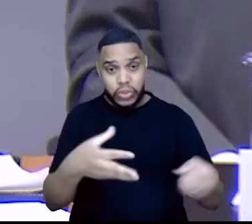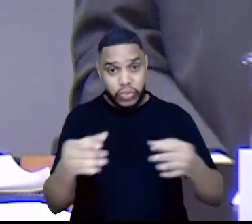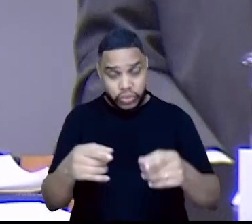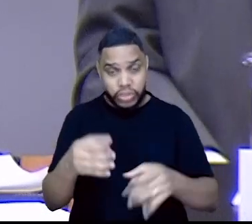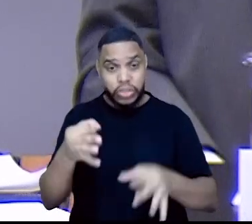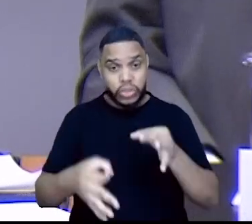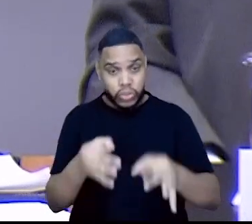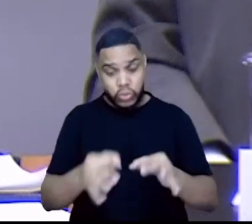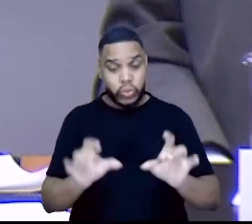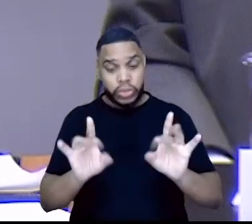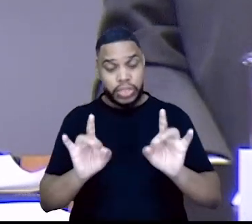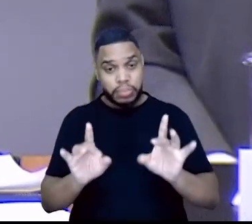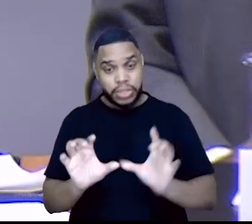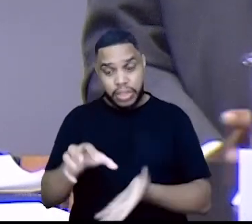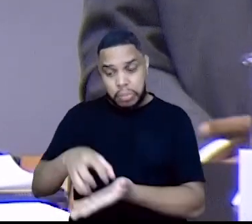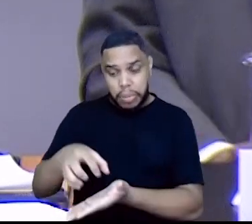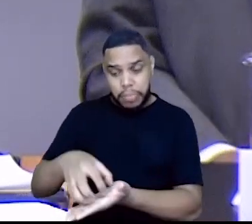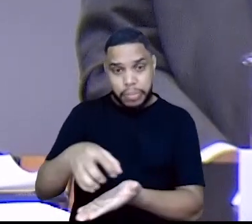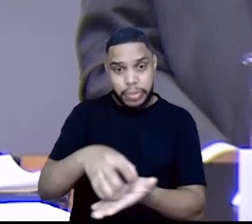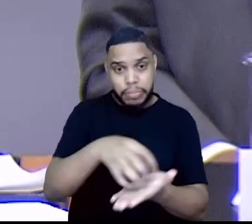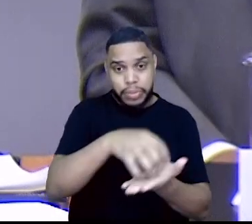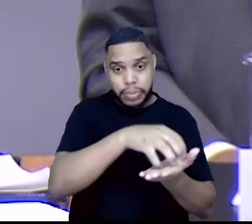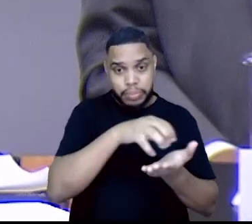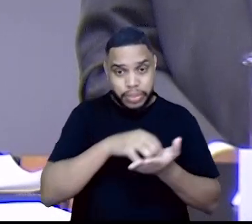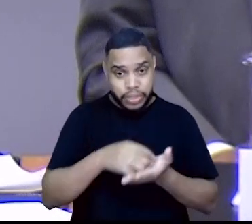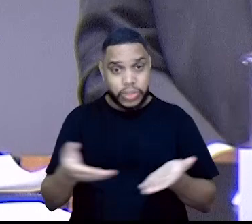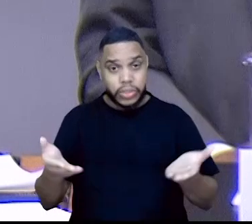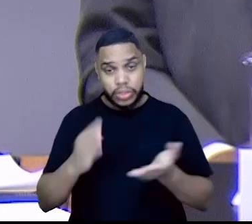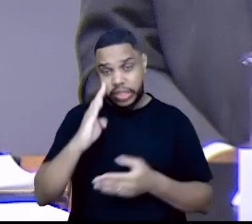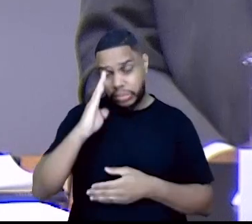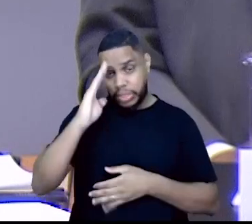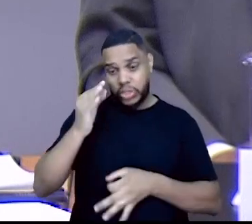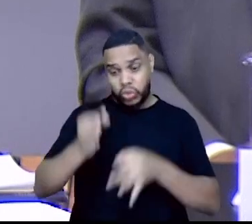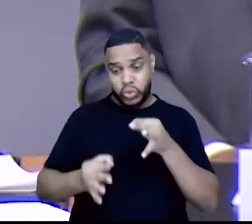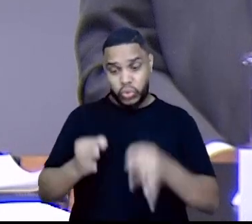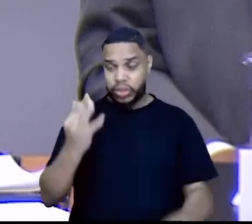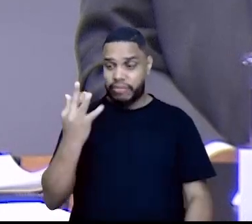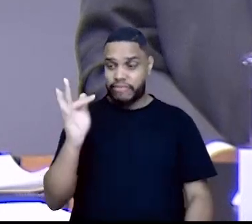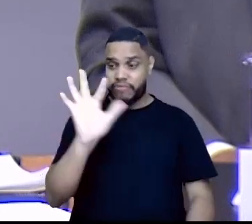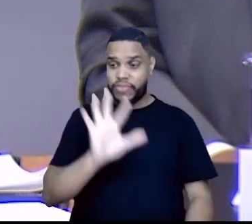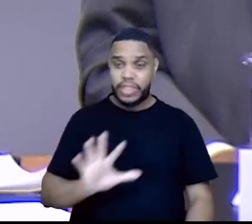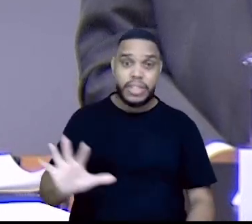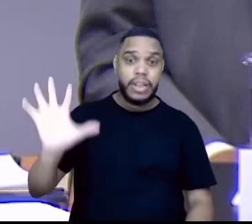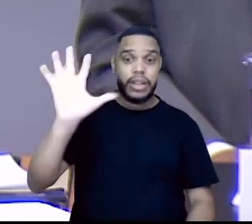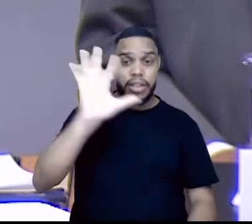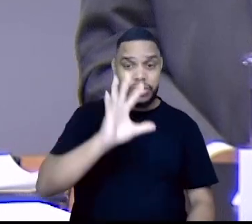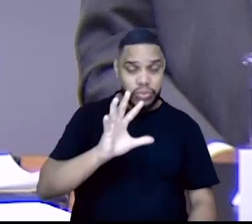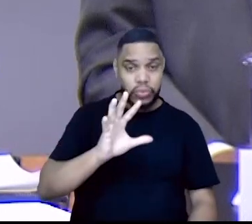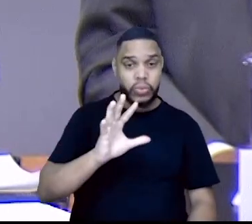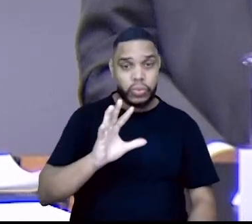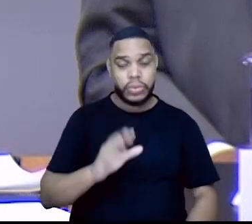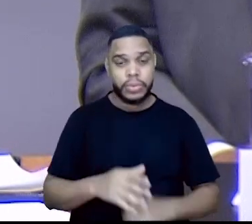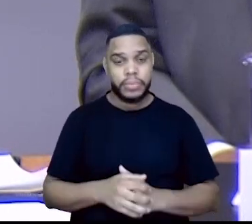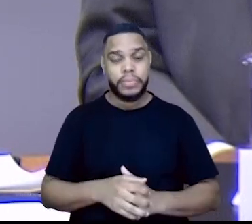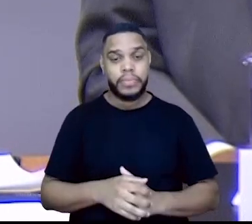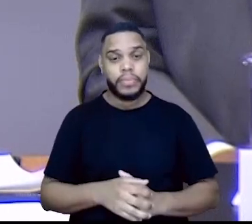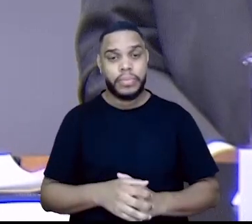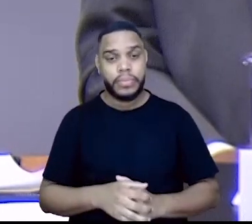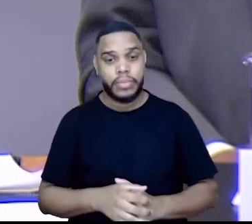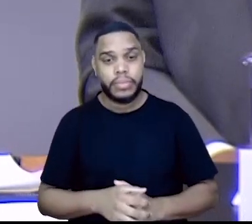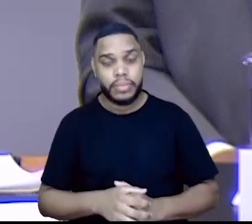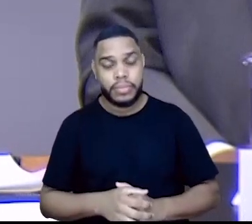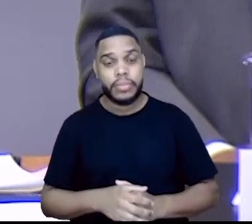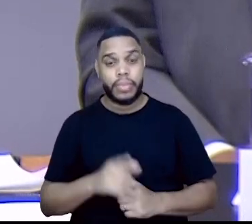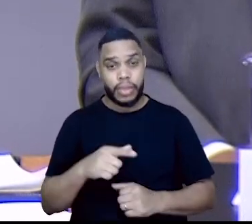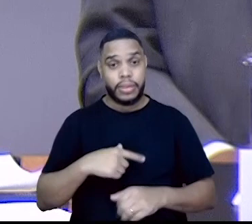juizados especiais, que hoje em dia, especialmente na Justiça Federal, são o estuário